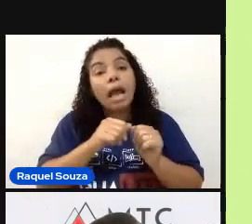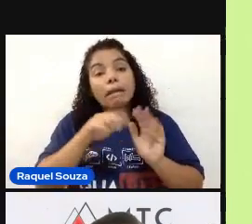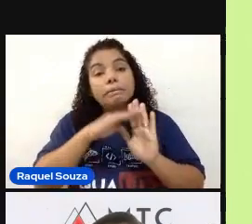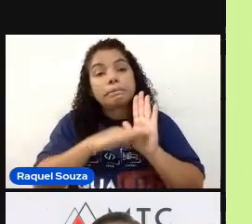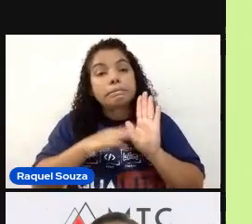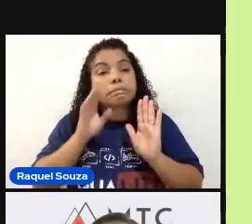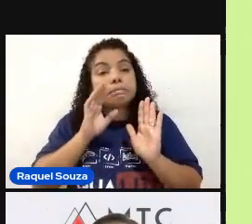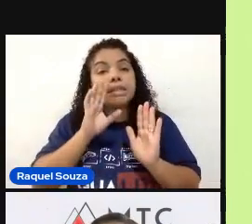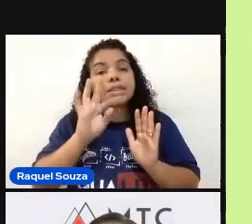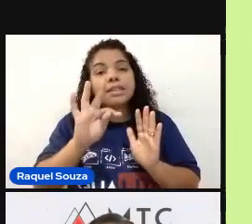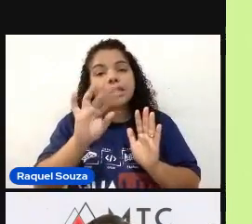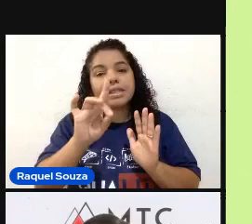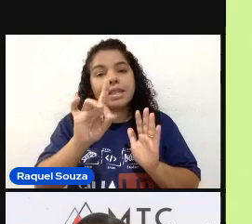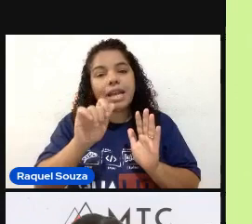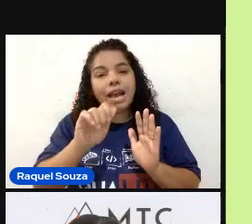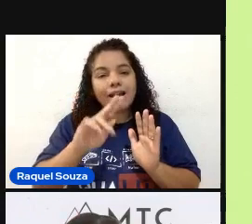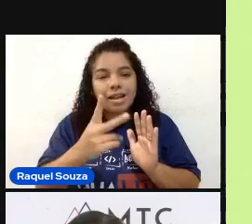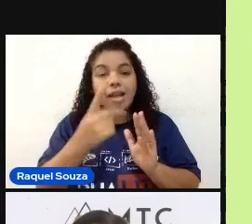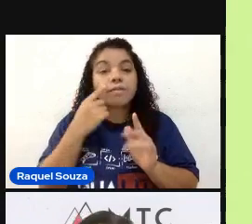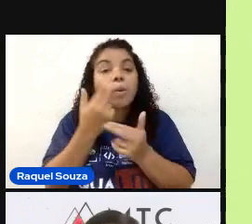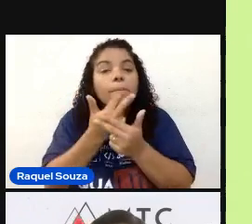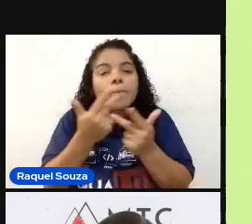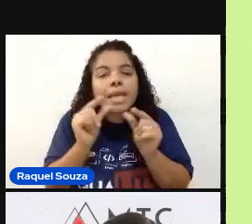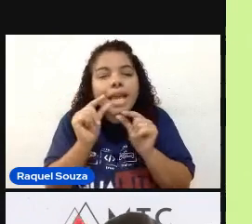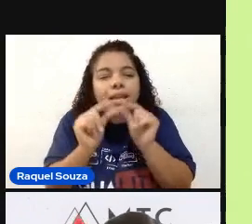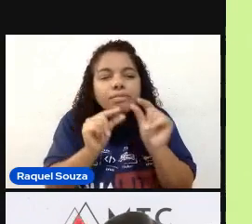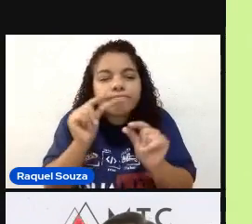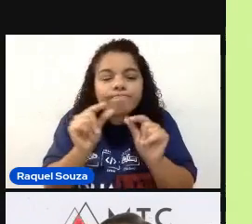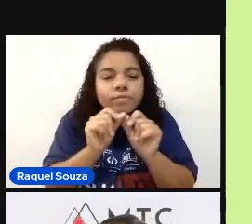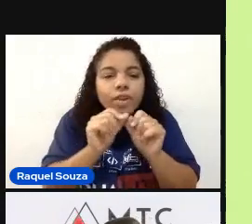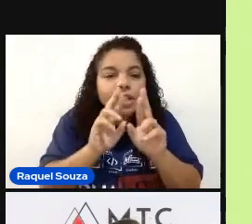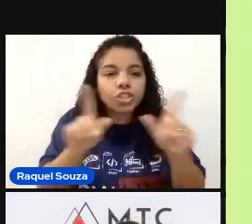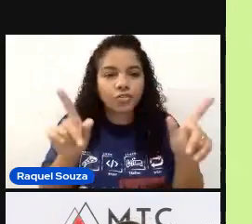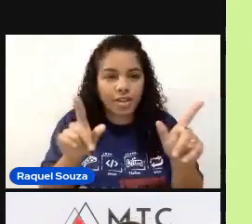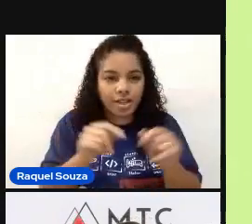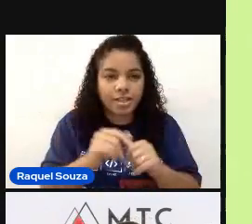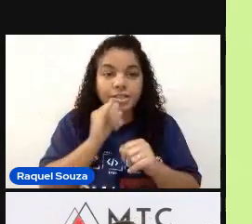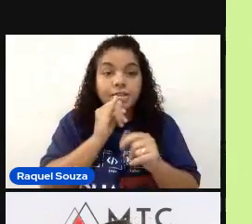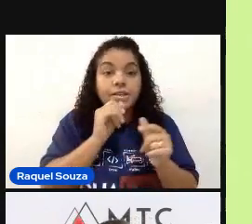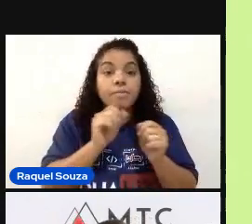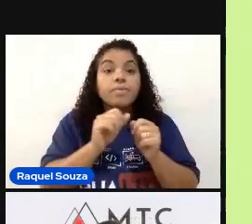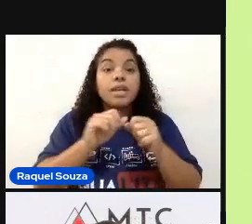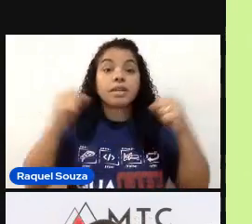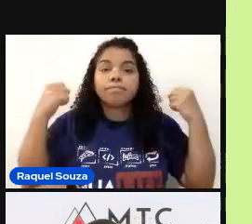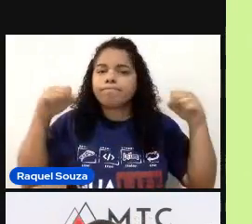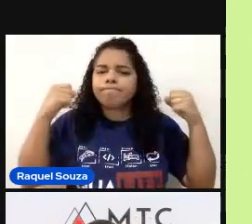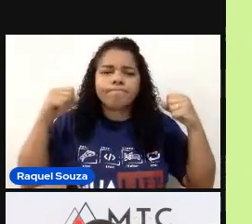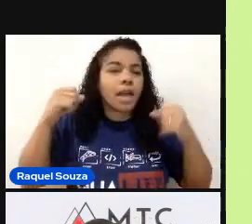TDAH? São pequenos passos que fazem a diferença. Exercício físico é